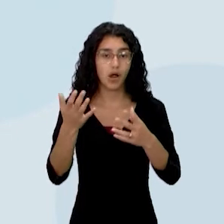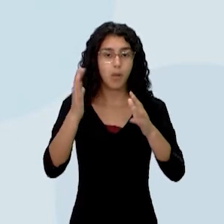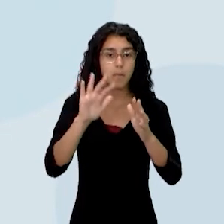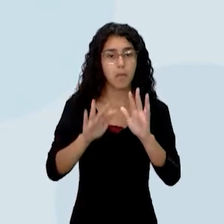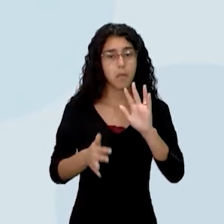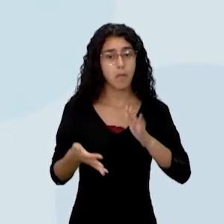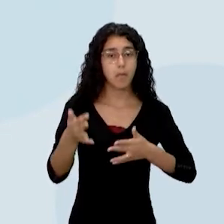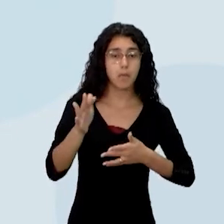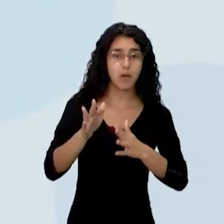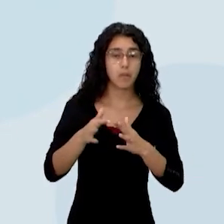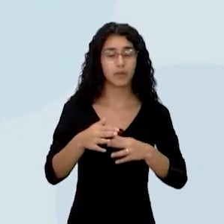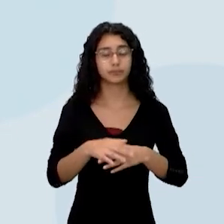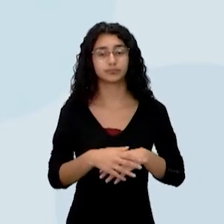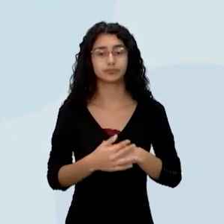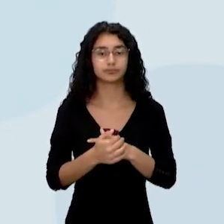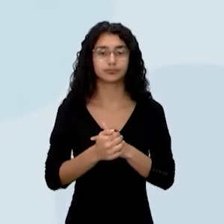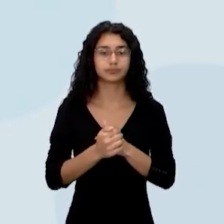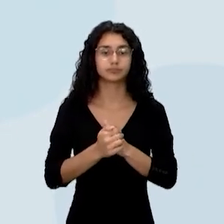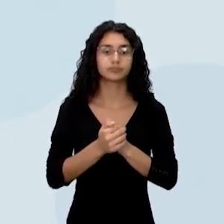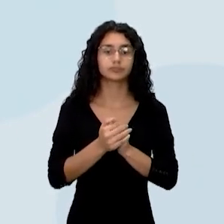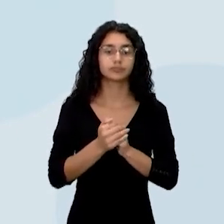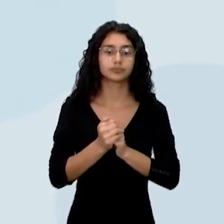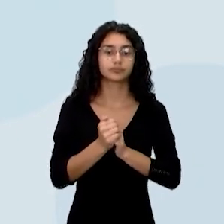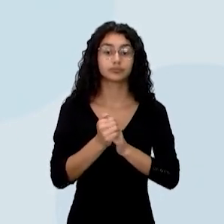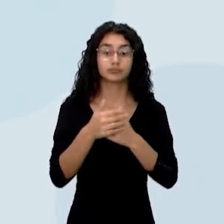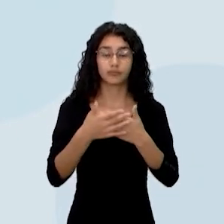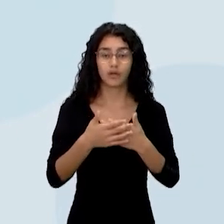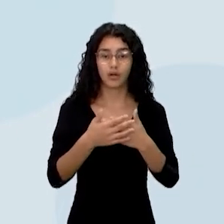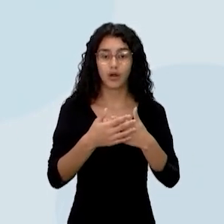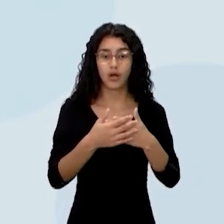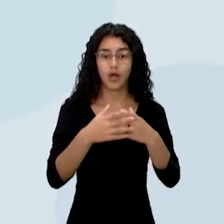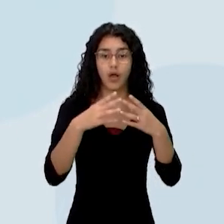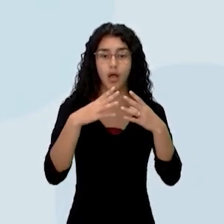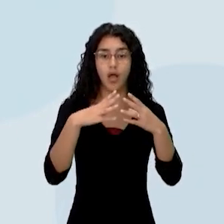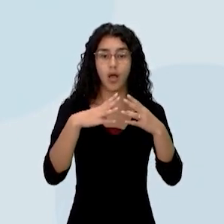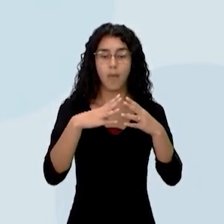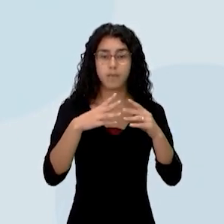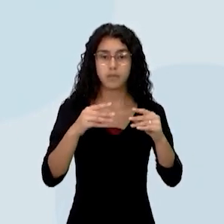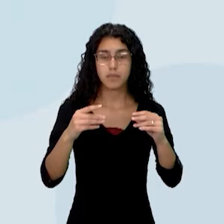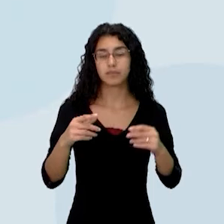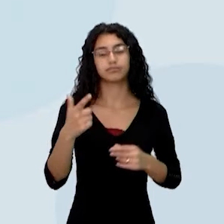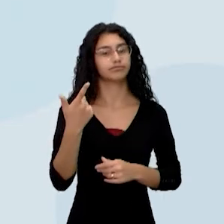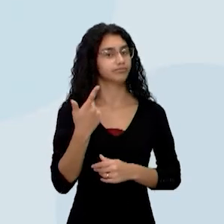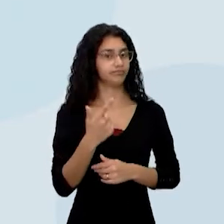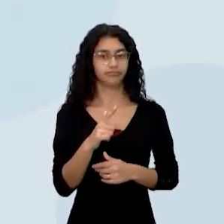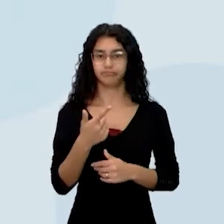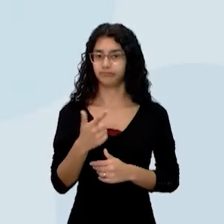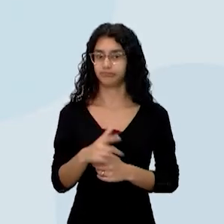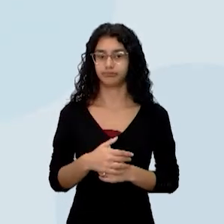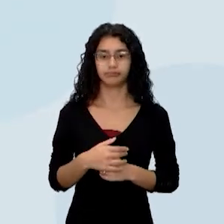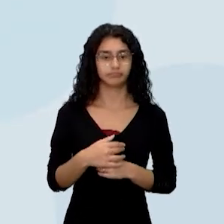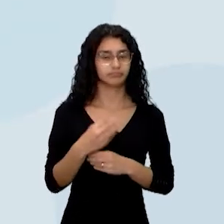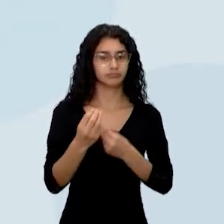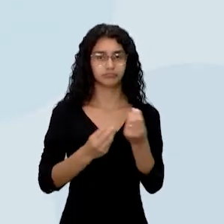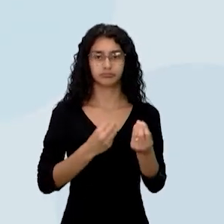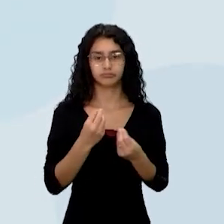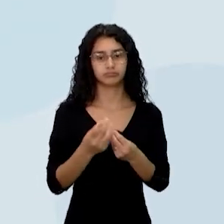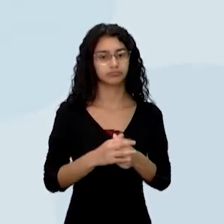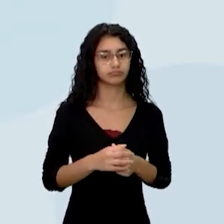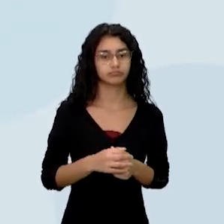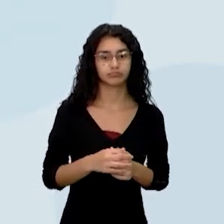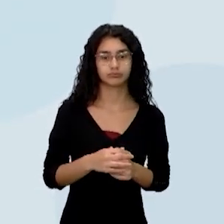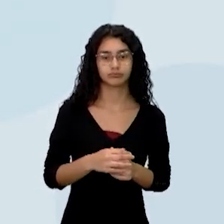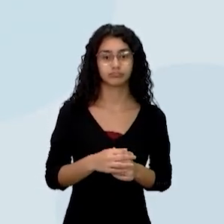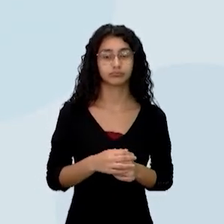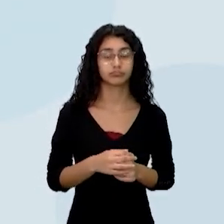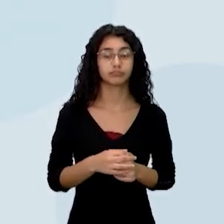de acordo com o planeta. Agora, a nossa massa... A nossa massa não. Não tem como, né? Escapar aqui. Então,